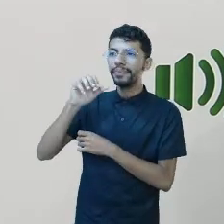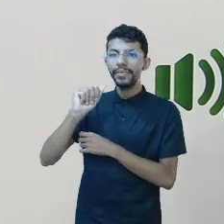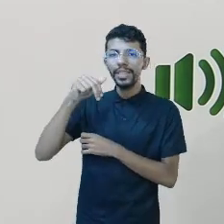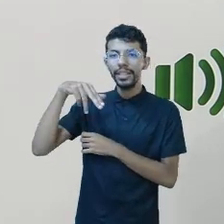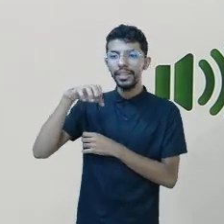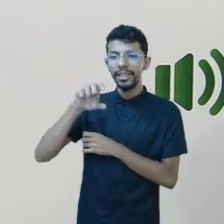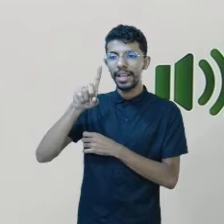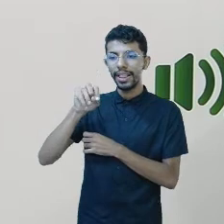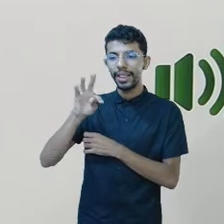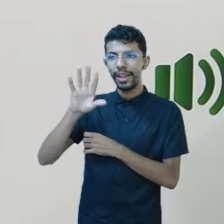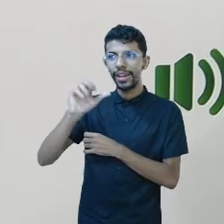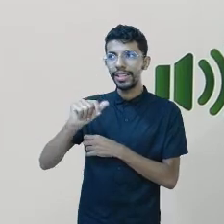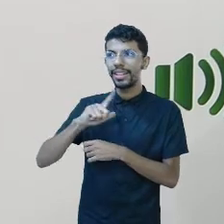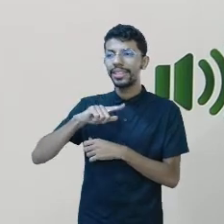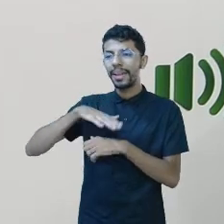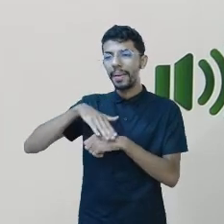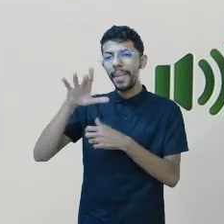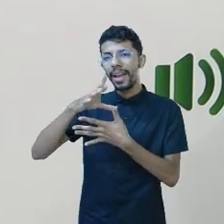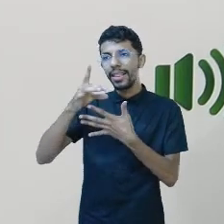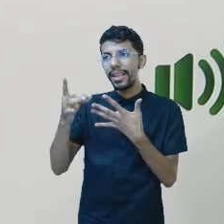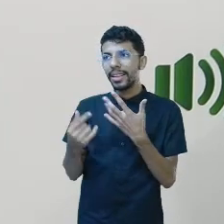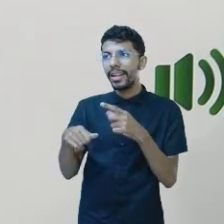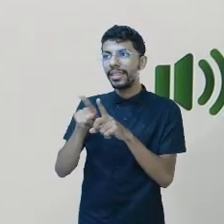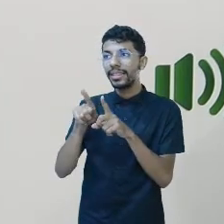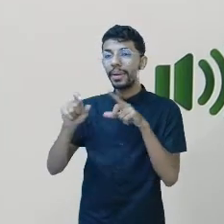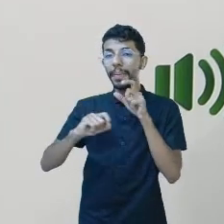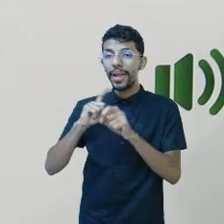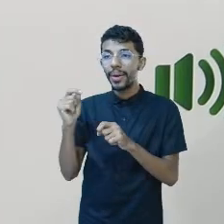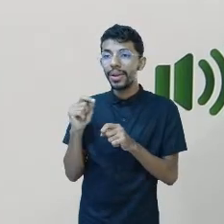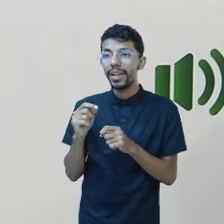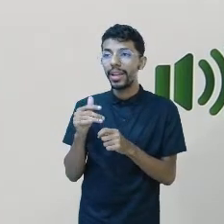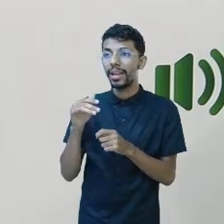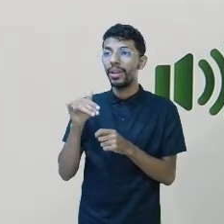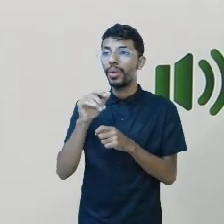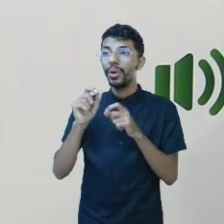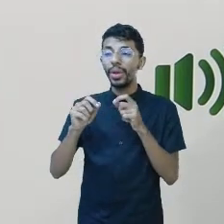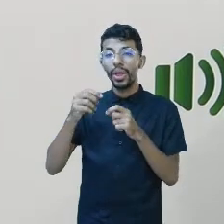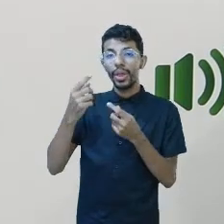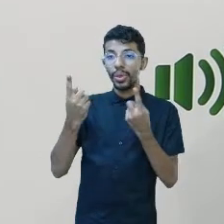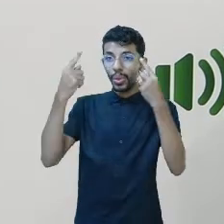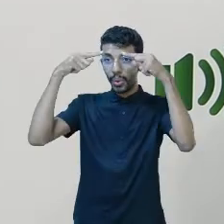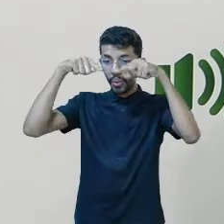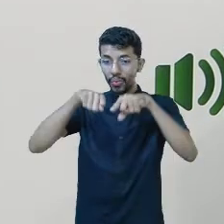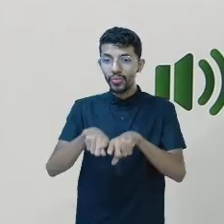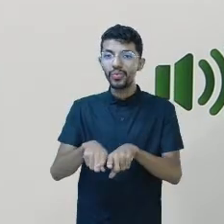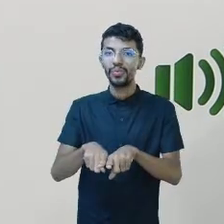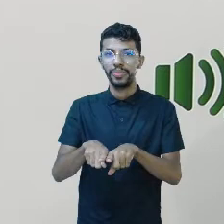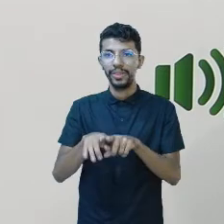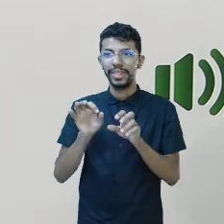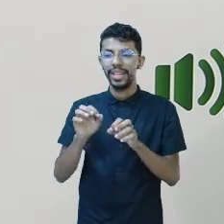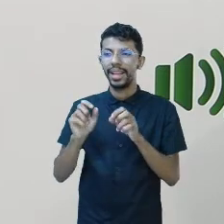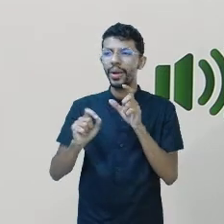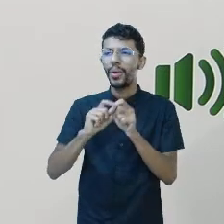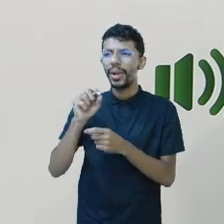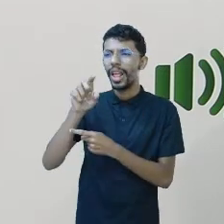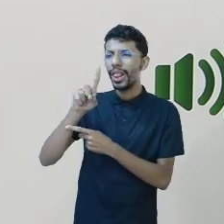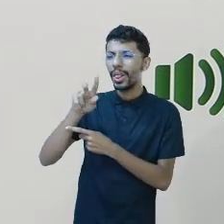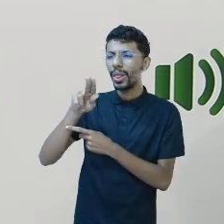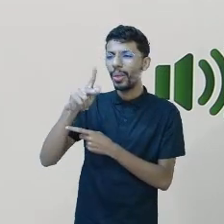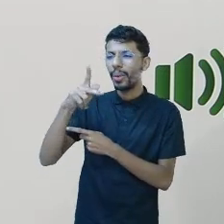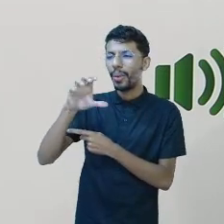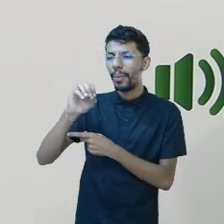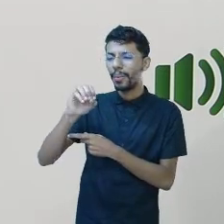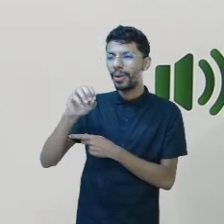mais detalhes e a presença de duplo sentido. O que viria a ser duplo sentido? É quando a gente fala